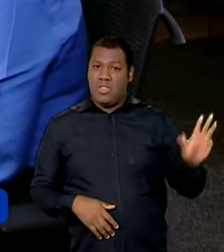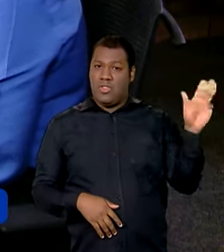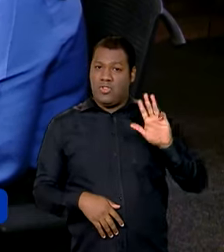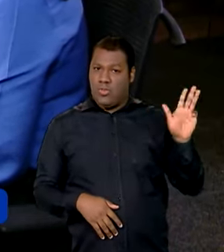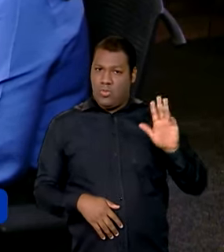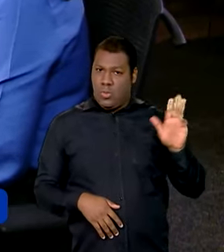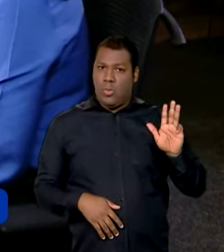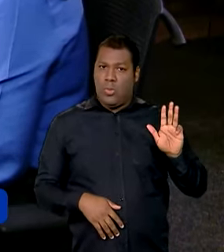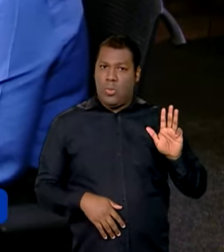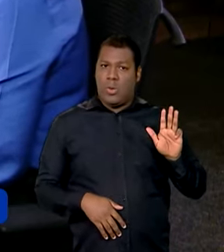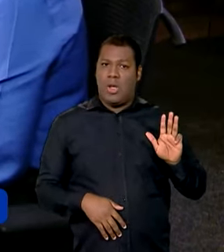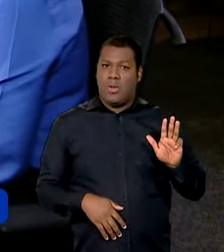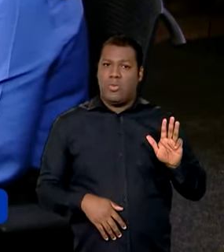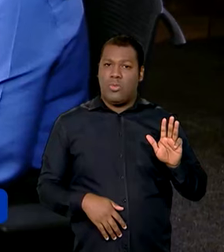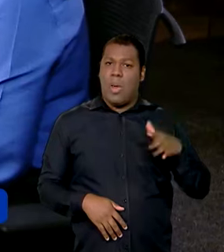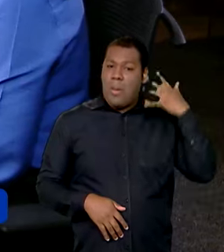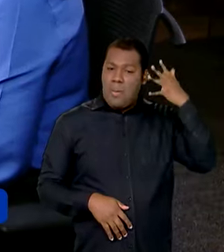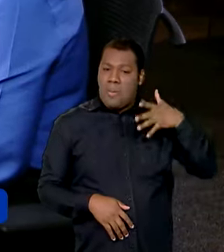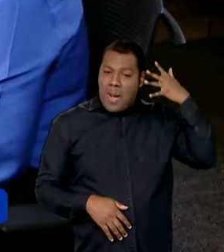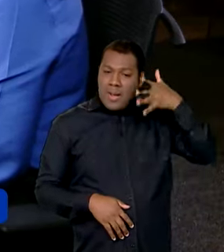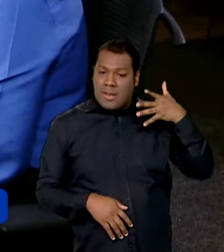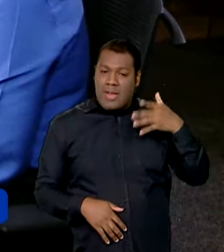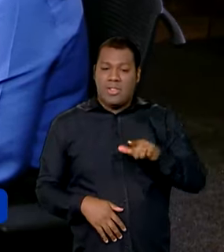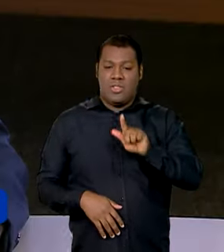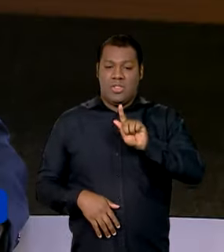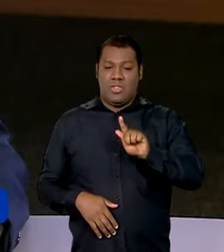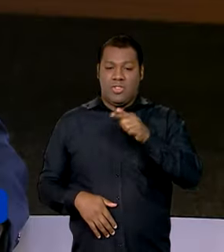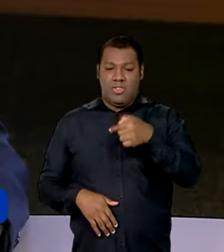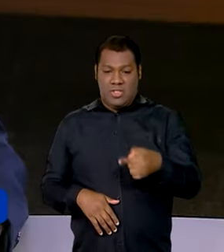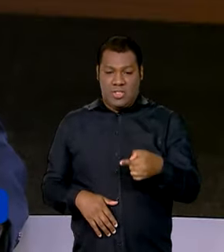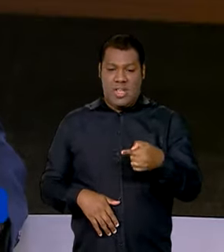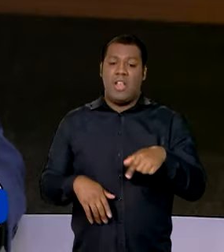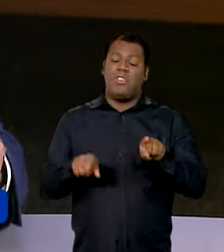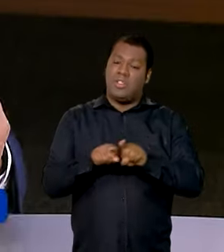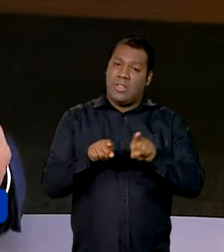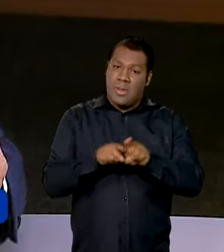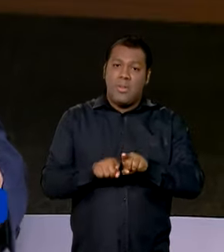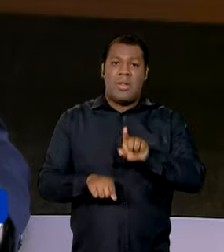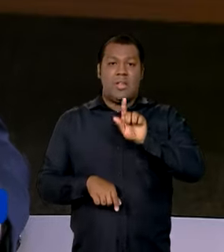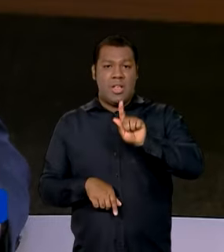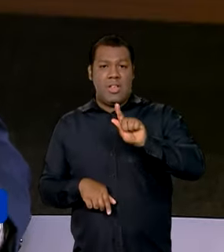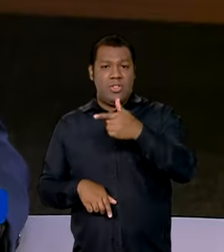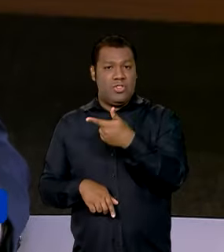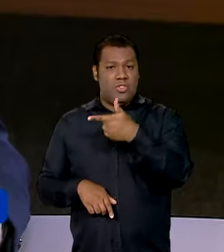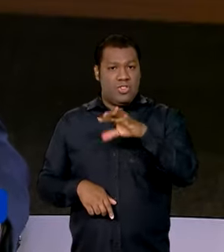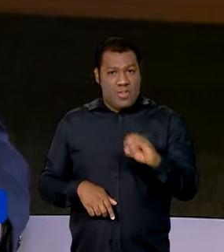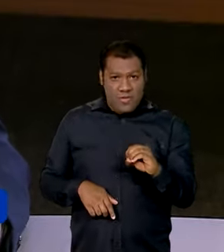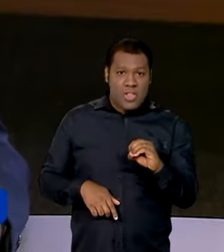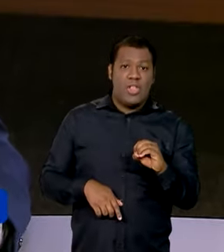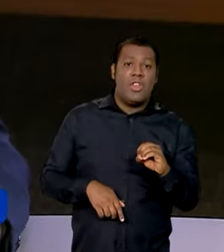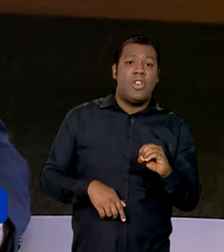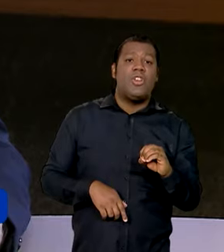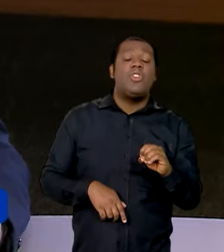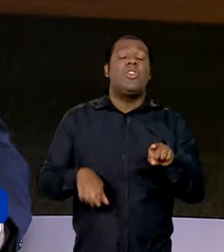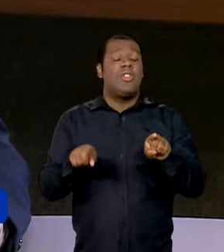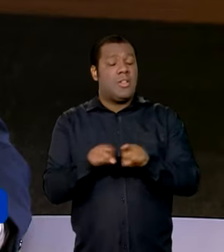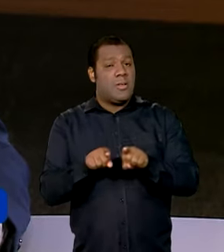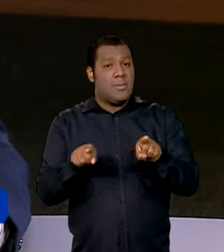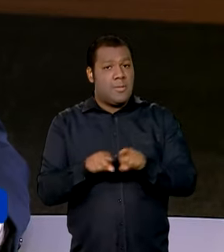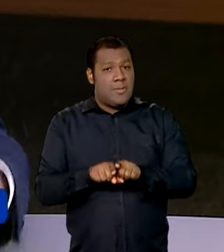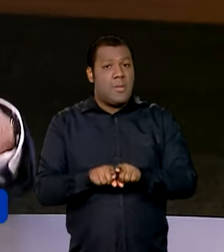G20 tá sendo também e será na COP 30 de mostrar que o mundo precisa ter compromisso em combater